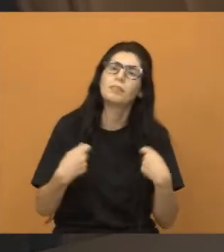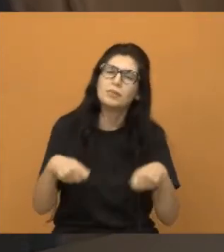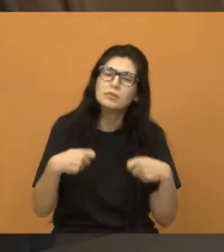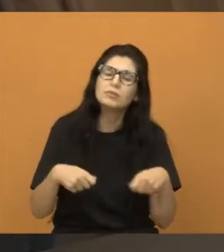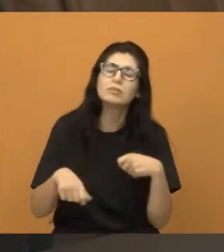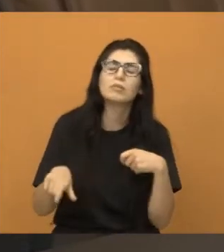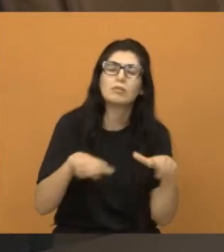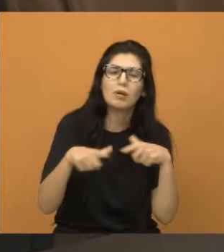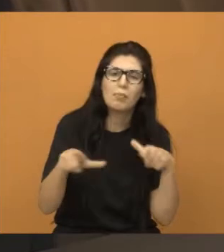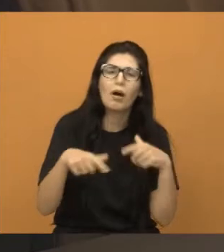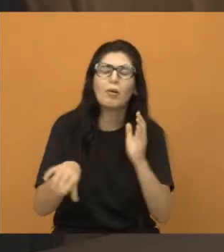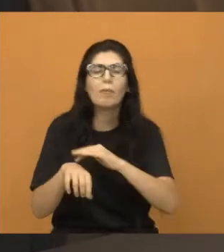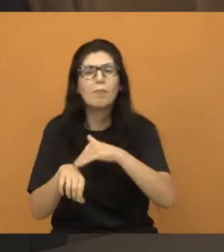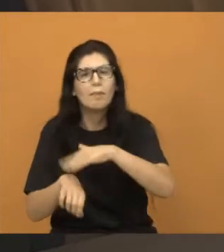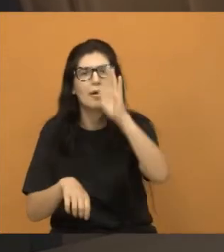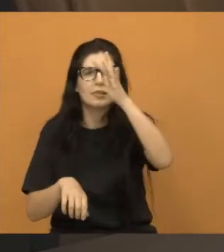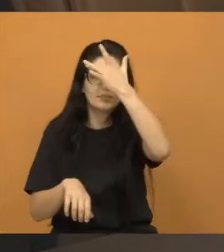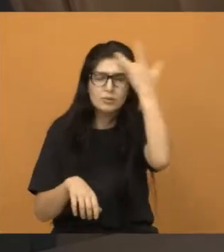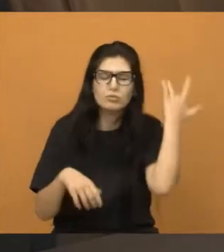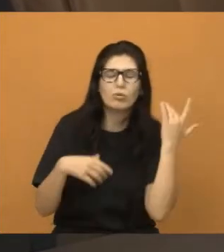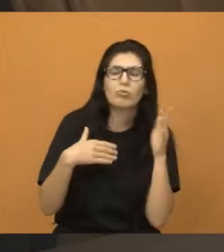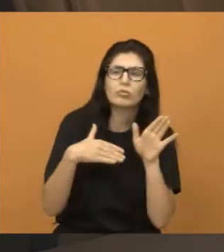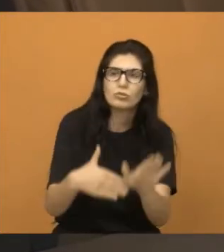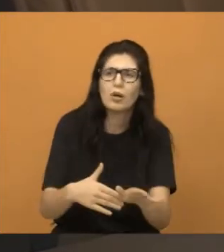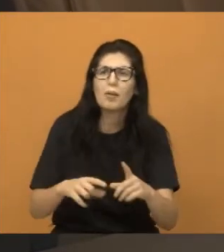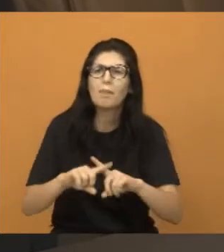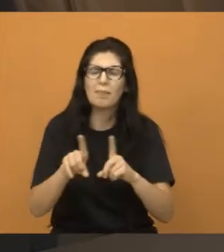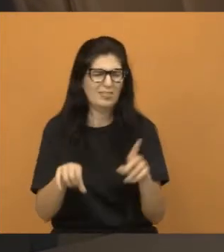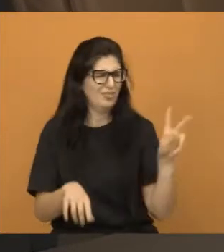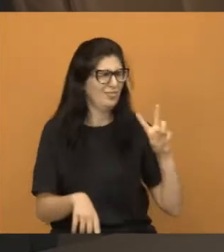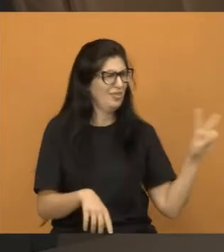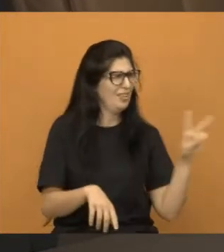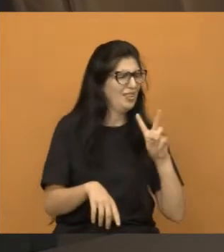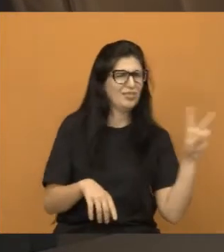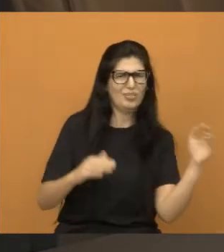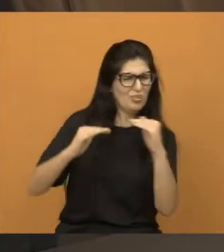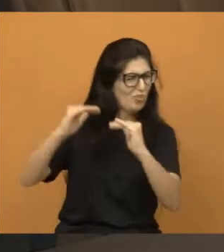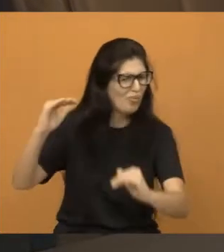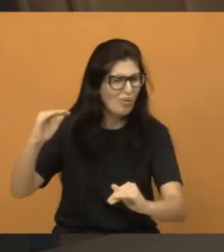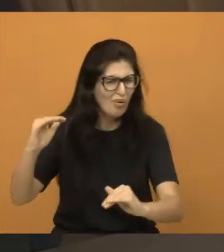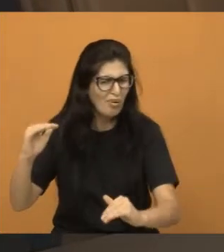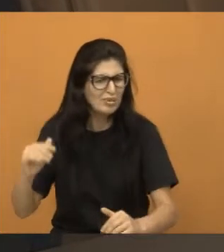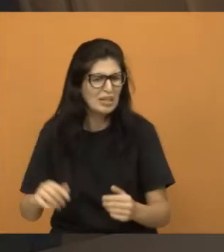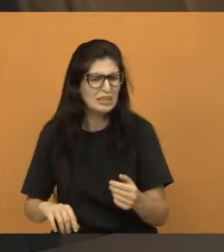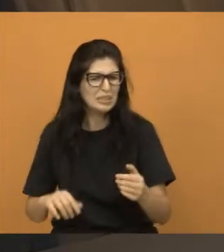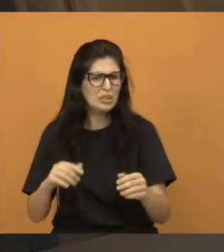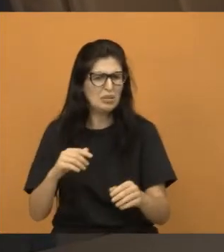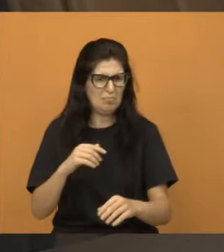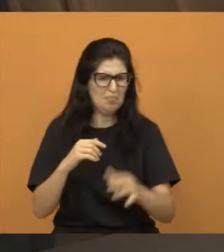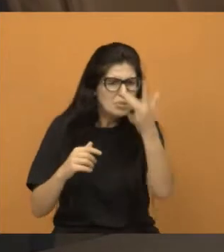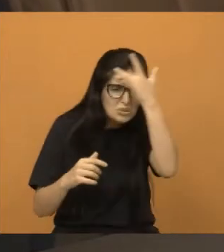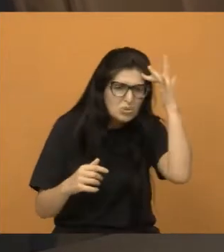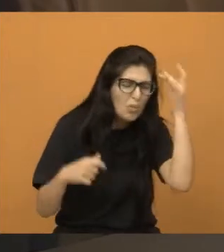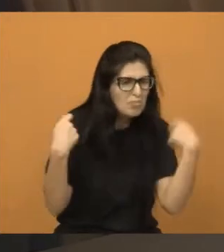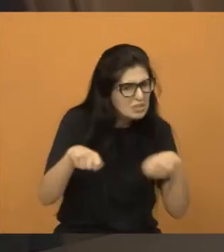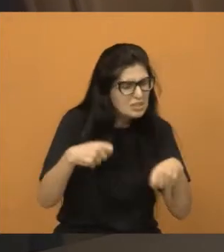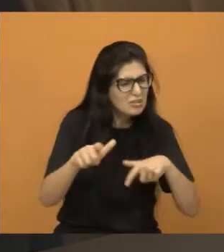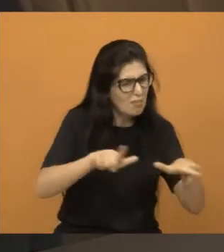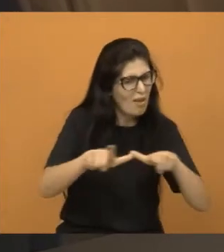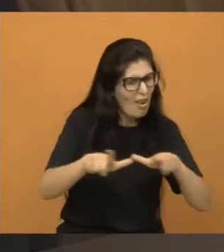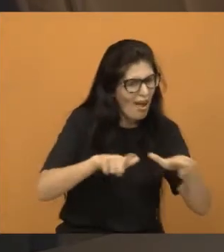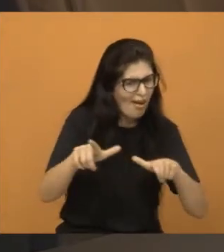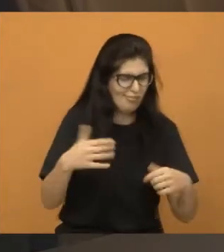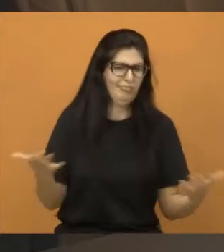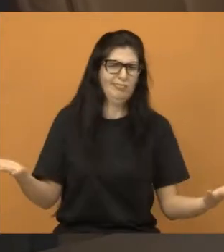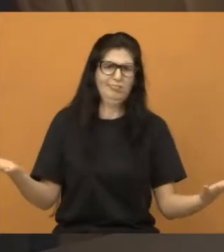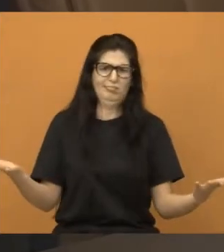né? Mas agora parece que tem vereadores que estão contra a criação de empregos, né? Porque foram a favor lá da